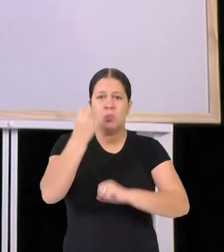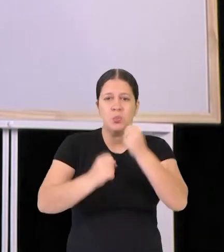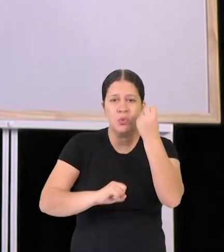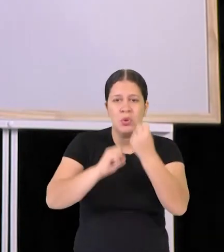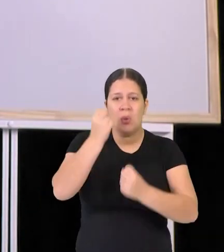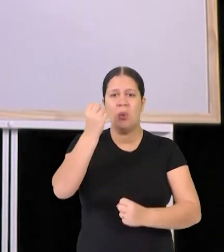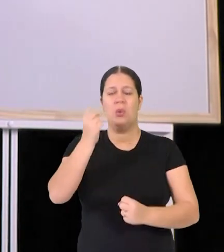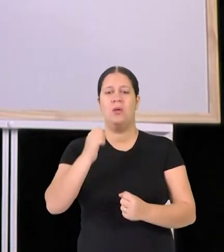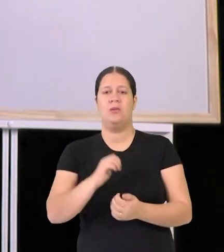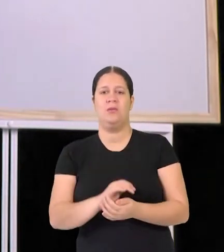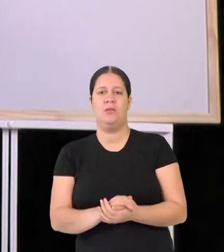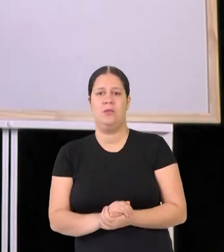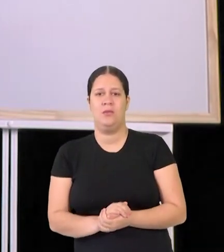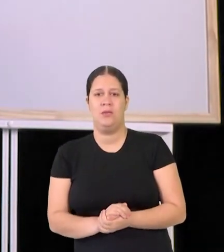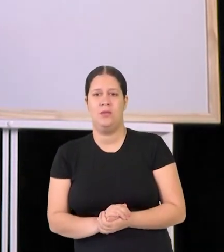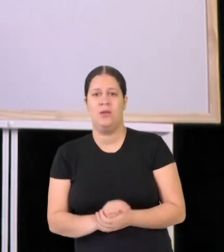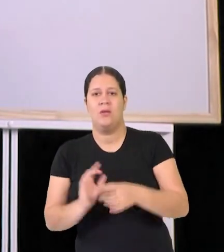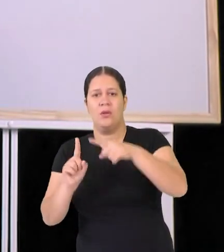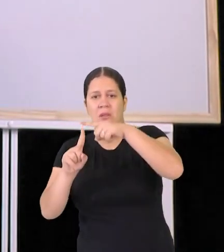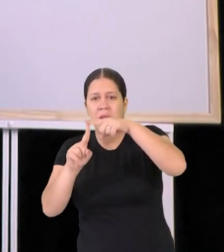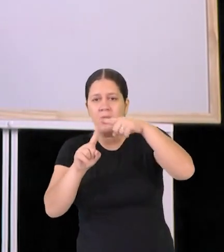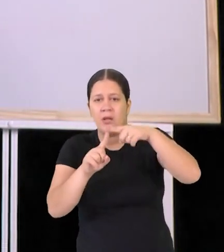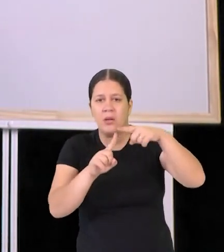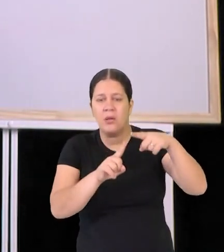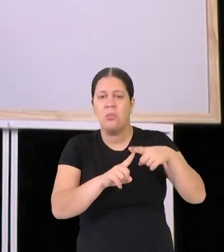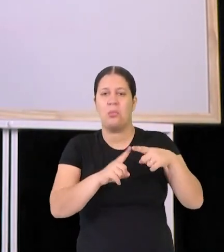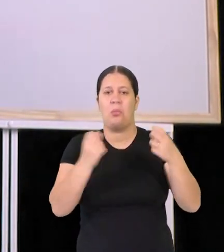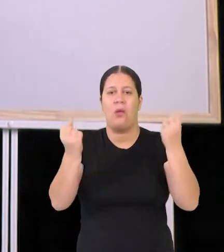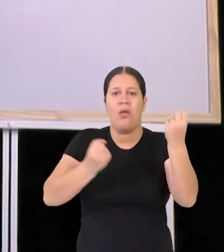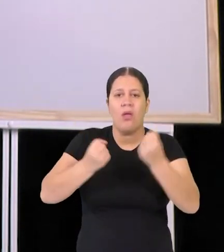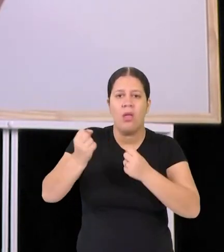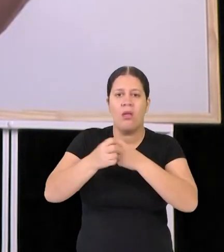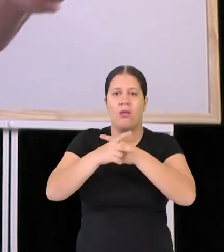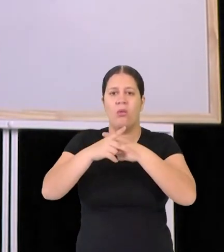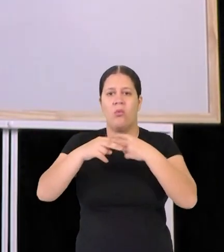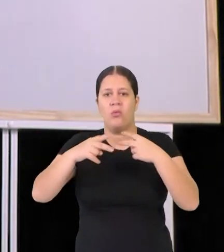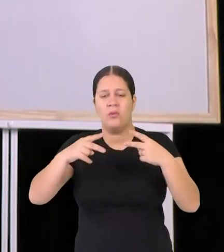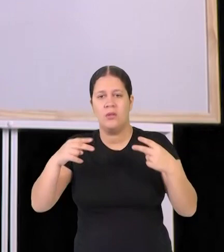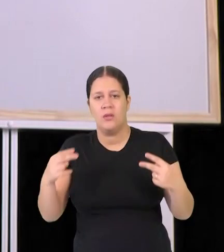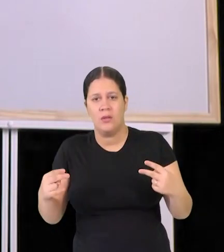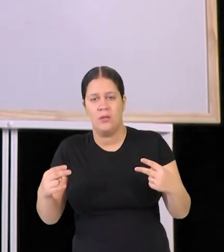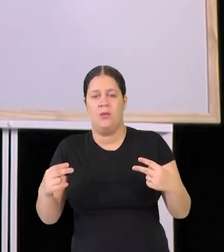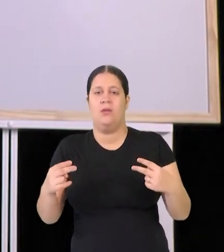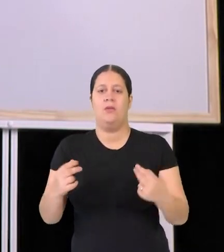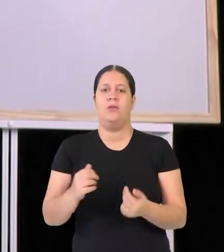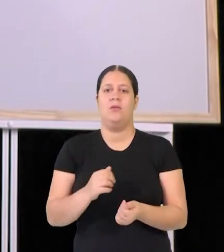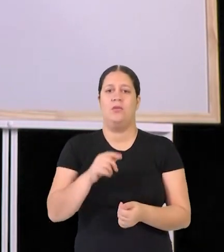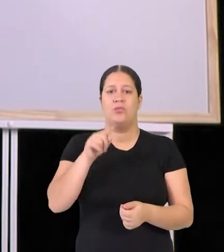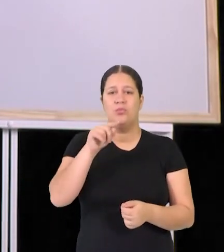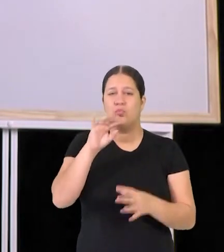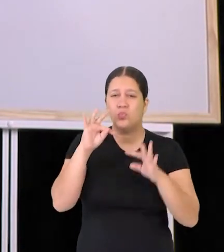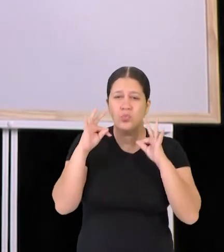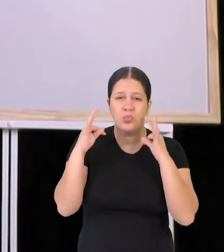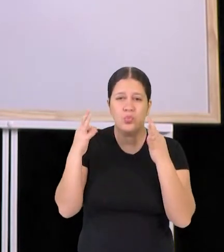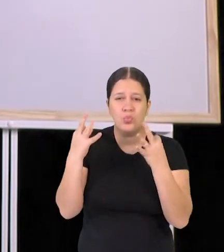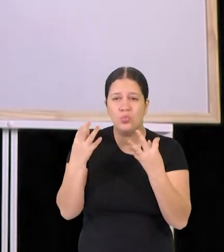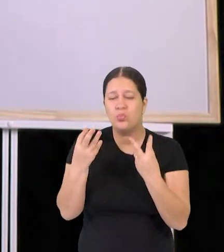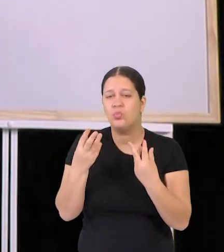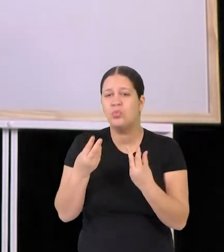Indústrias, determinados tipos de automóveis, né? Algumas conduções. Você sabe que tudo